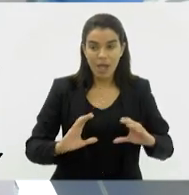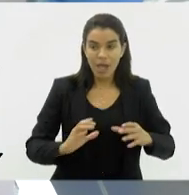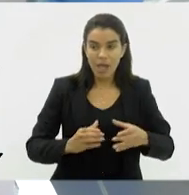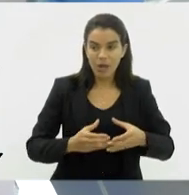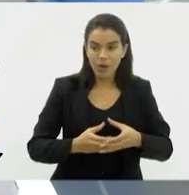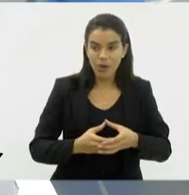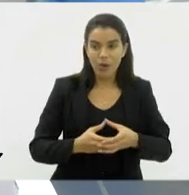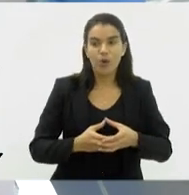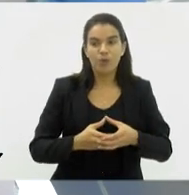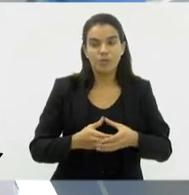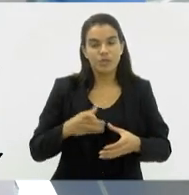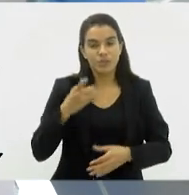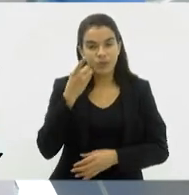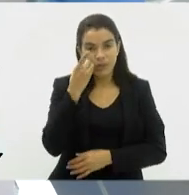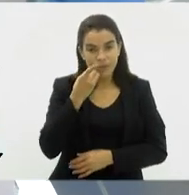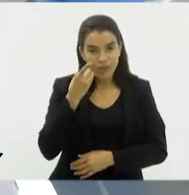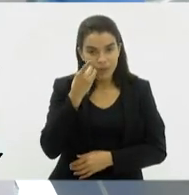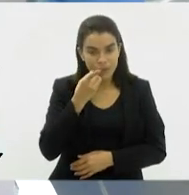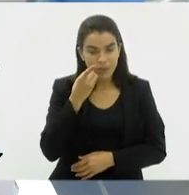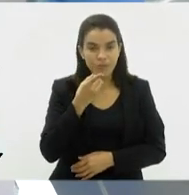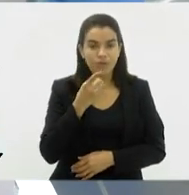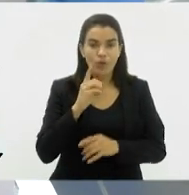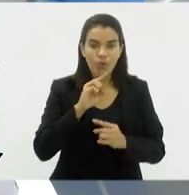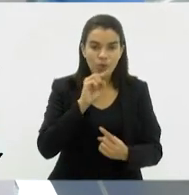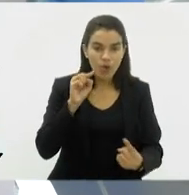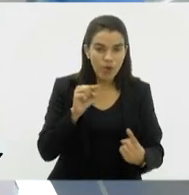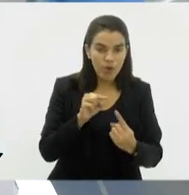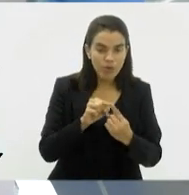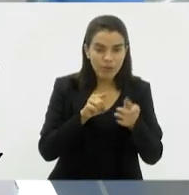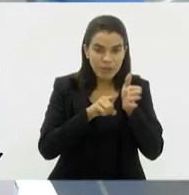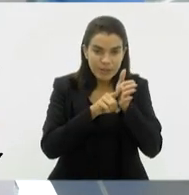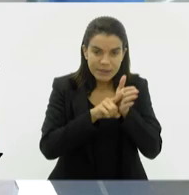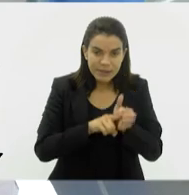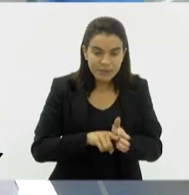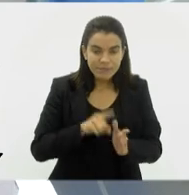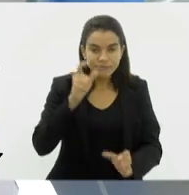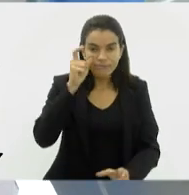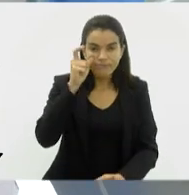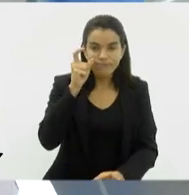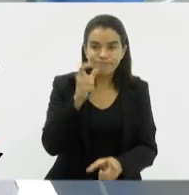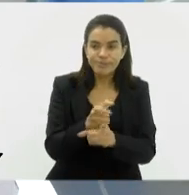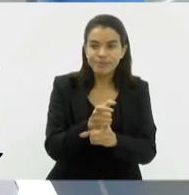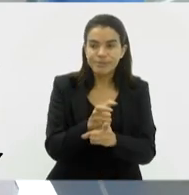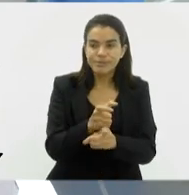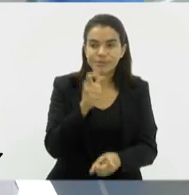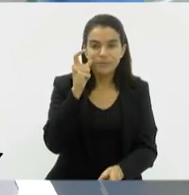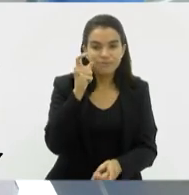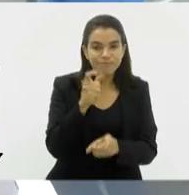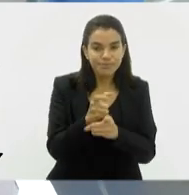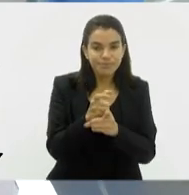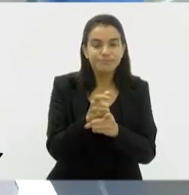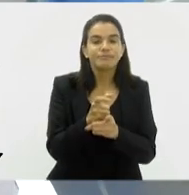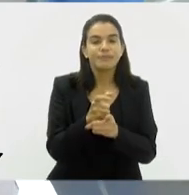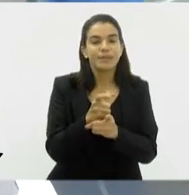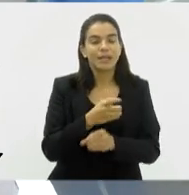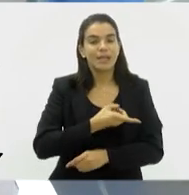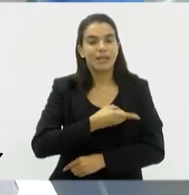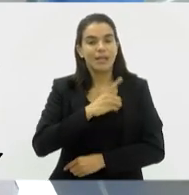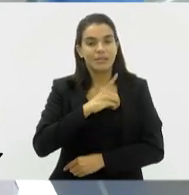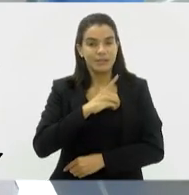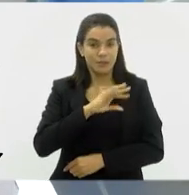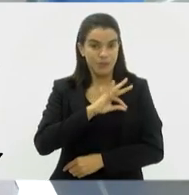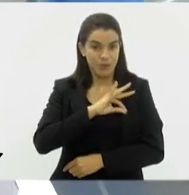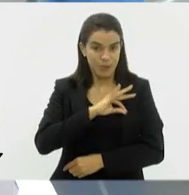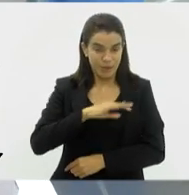parlamentar de inquérito destinada a investigar a prática de reconhecimento fotográfico realizado nas delegacias de polícia no